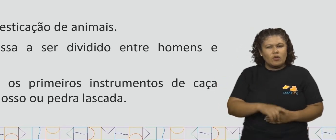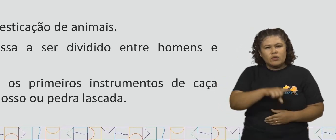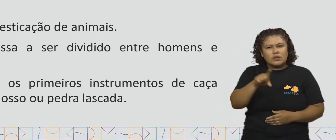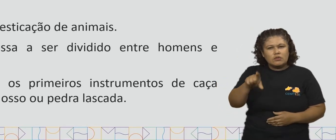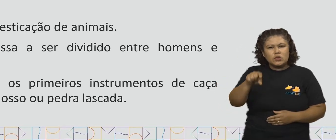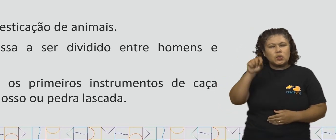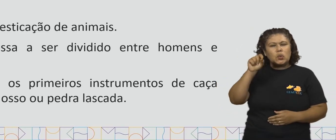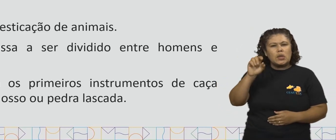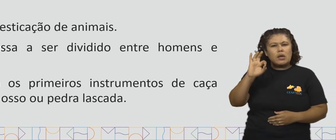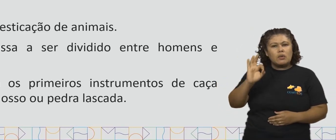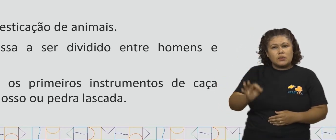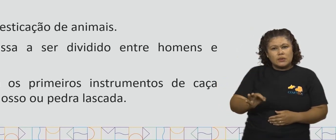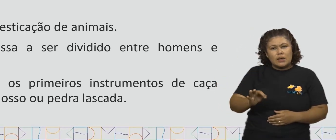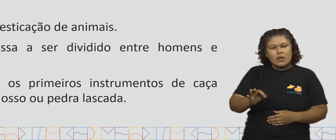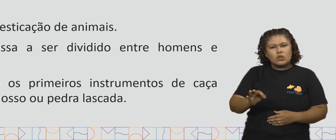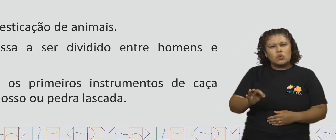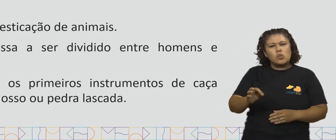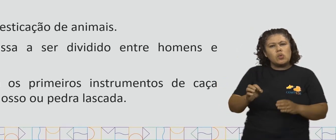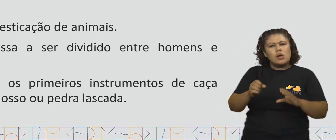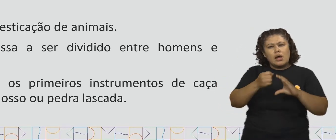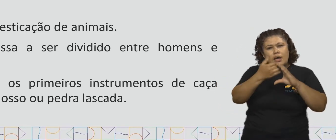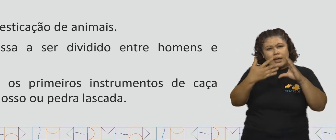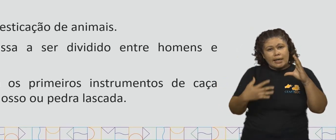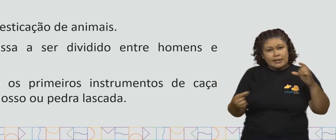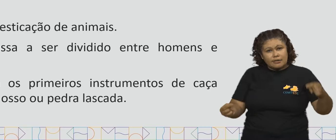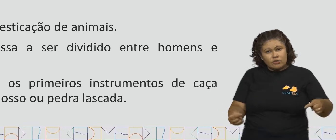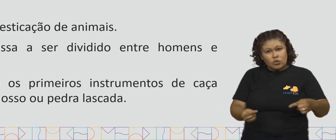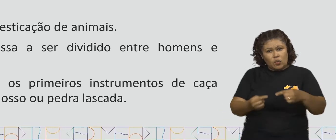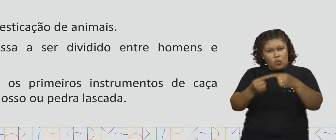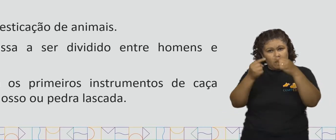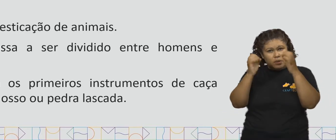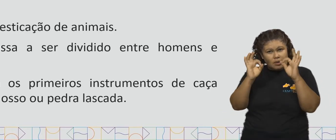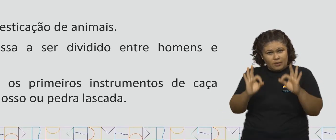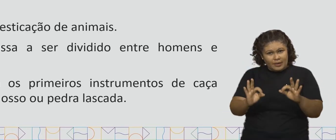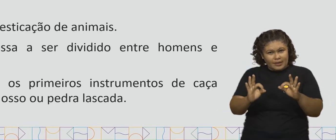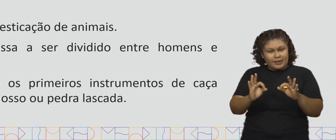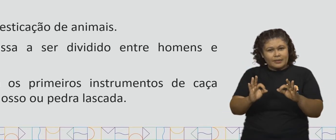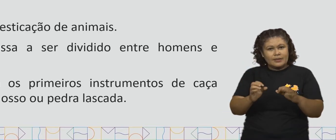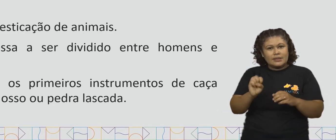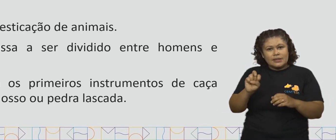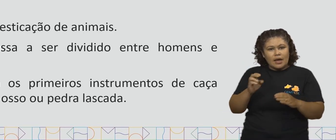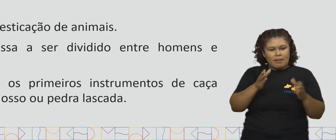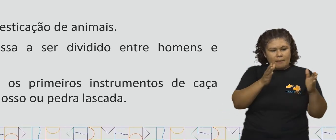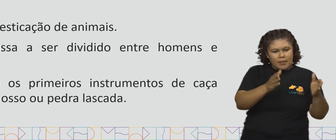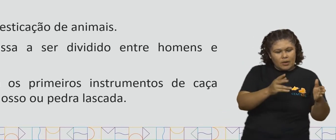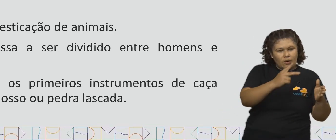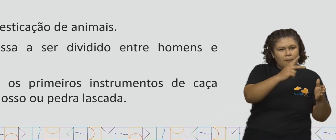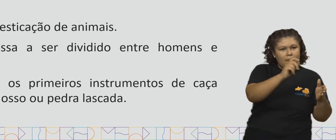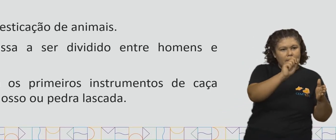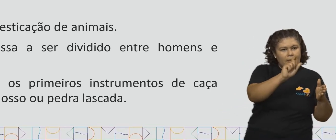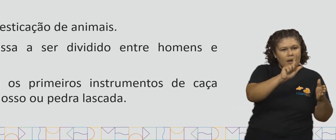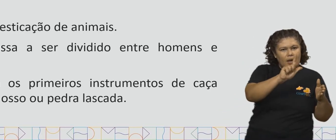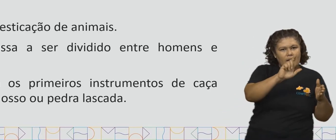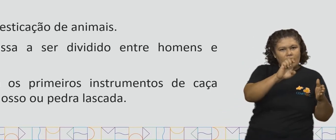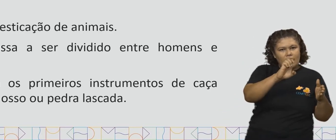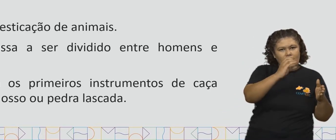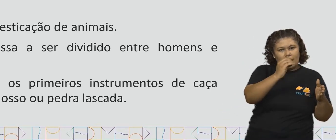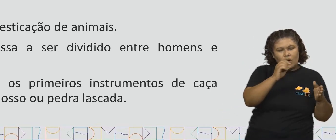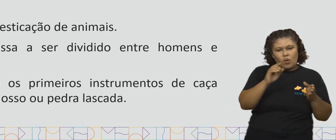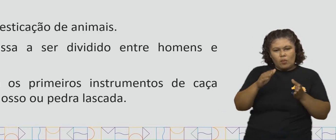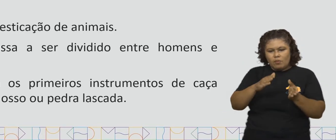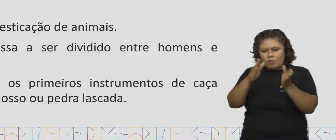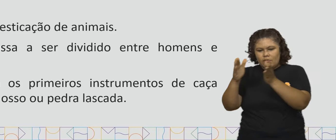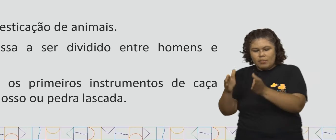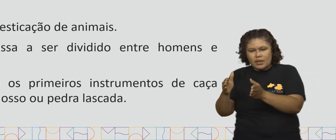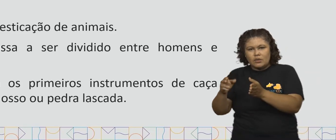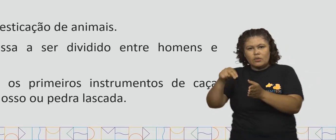assinalar cada característica em cada letrinha dessa, vai dizer se é no Paleolítico ou no Neolítico. As primeiras aldeias